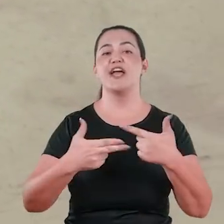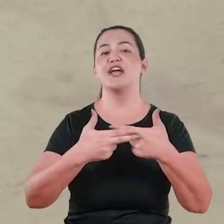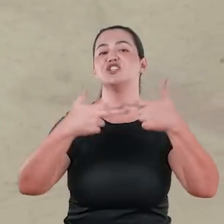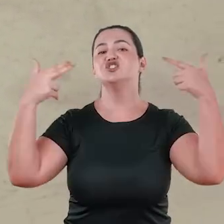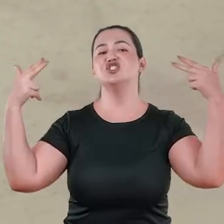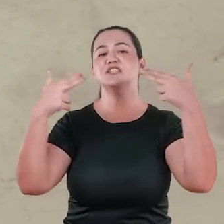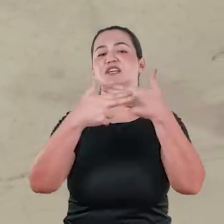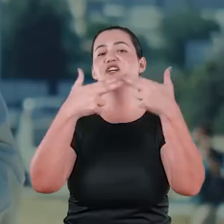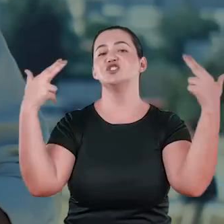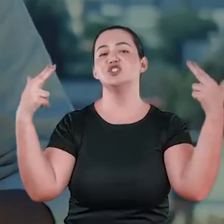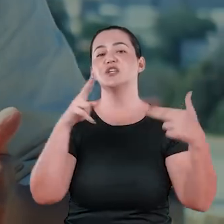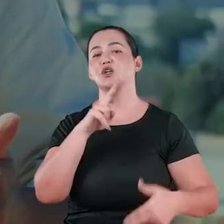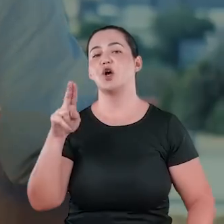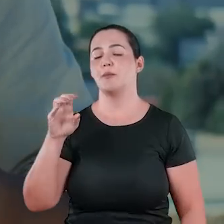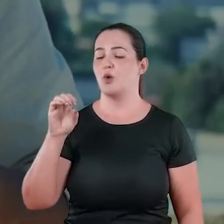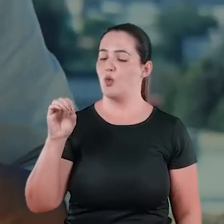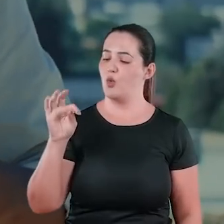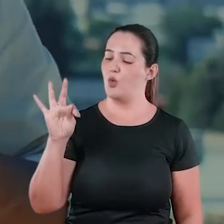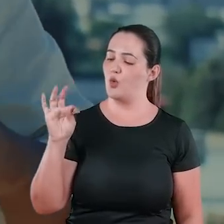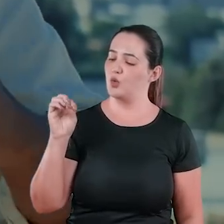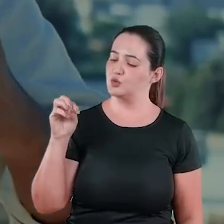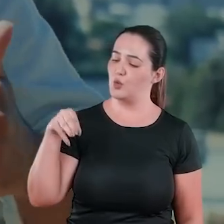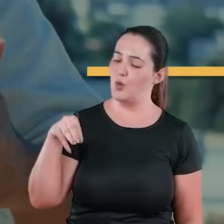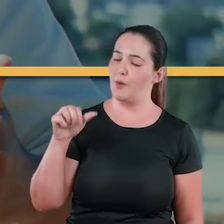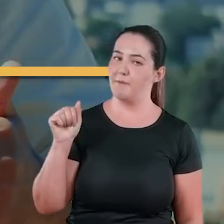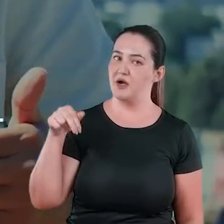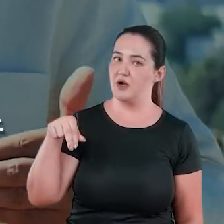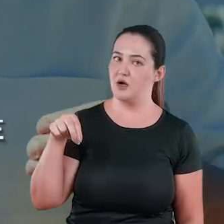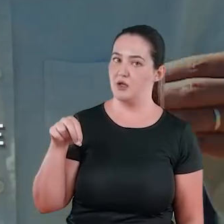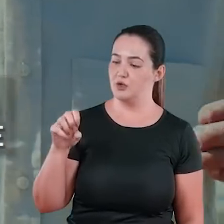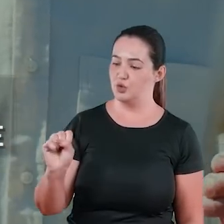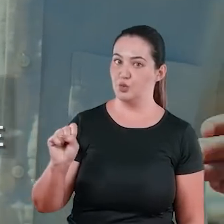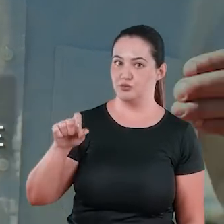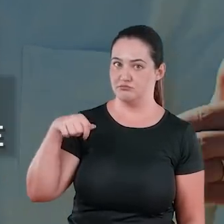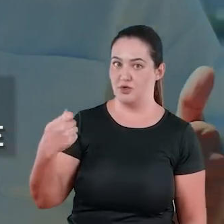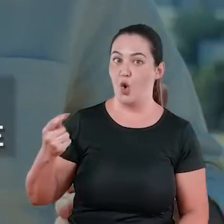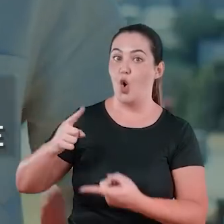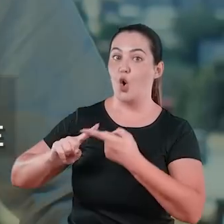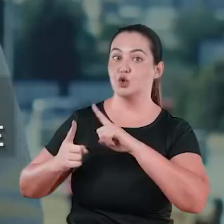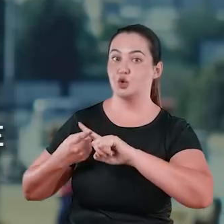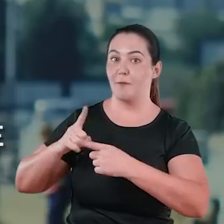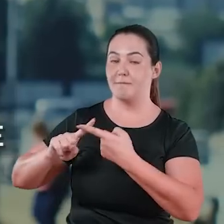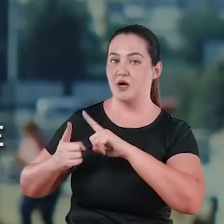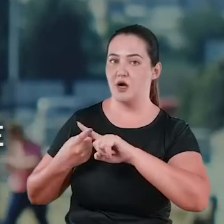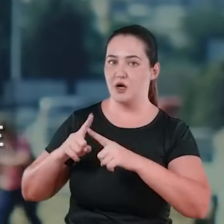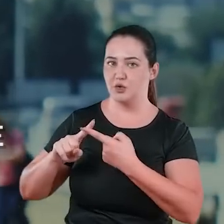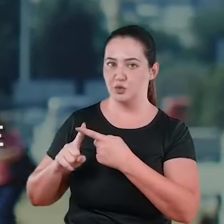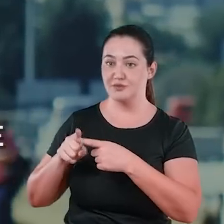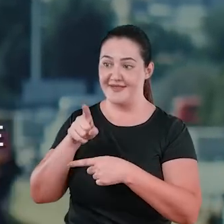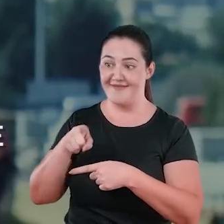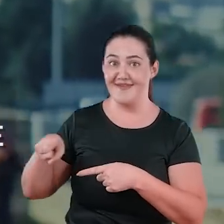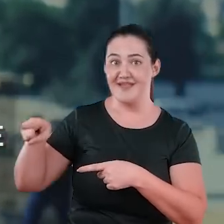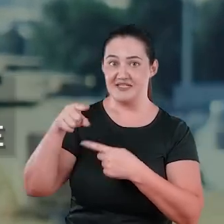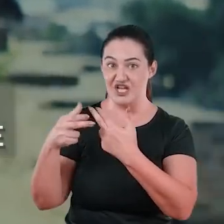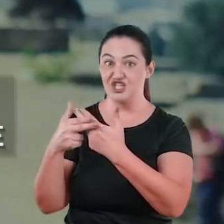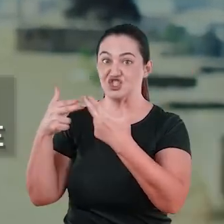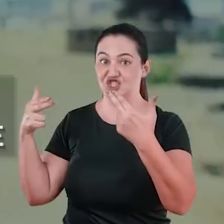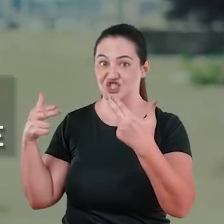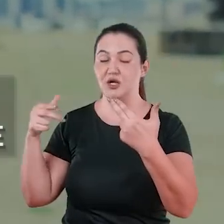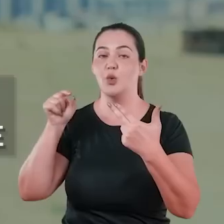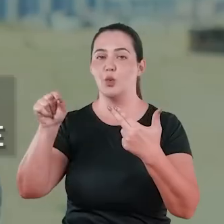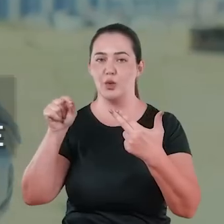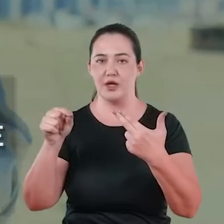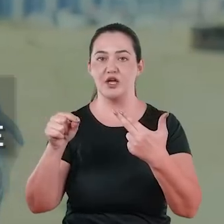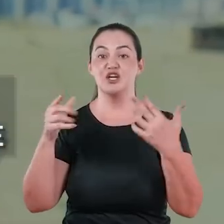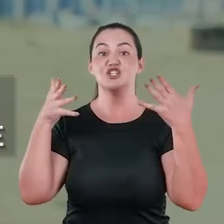era uma etnia que na época já estava ficando famosa pelas conquistas militares de vários ambientes. Os otomanos